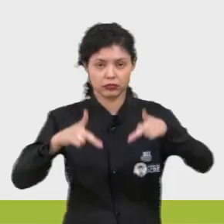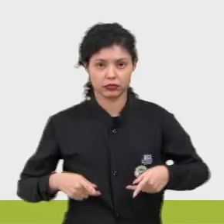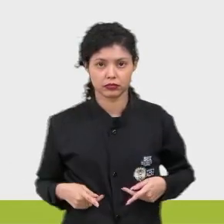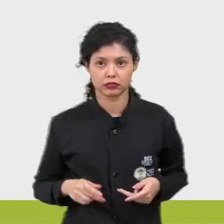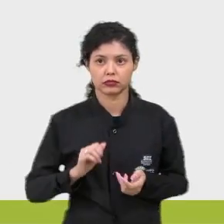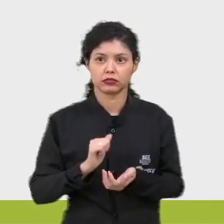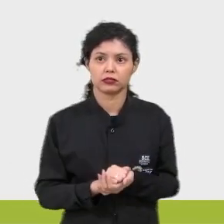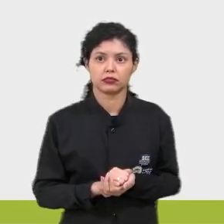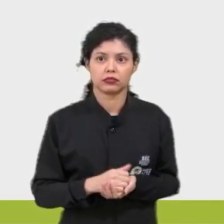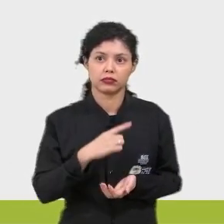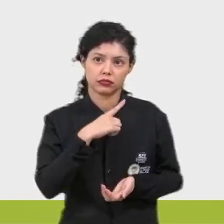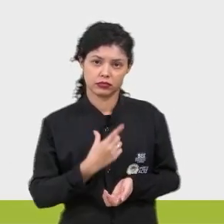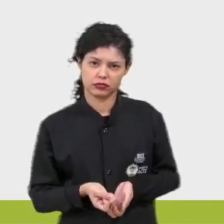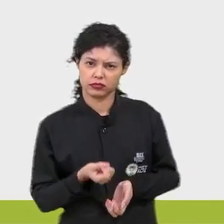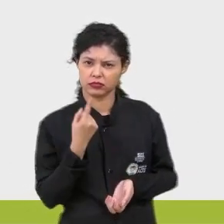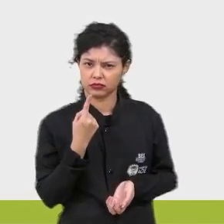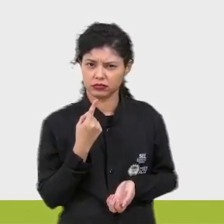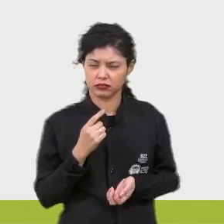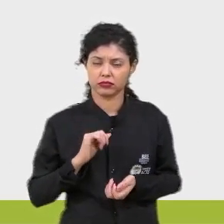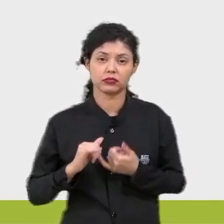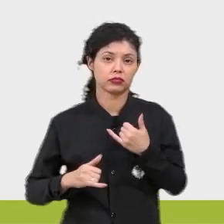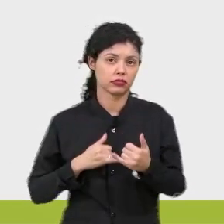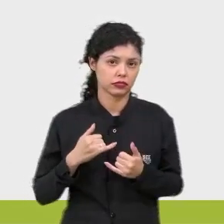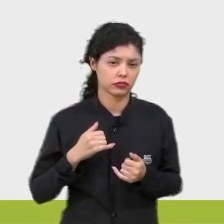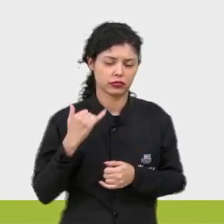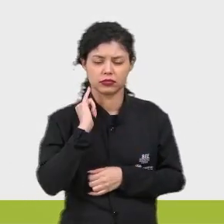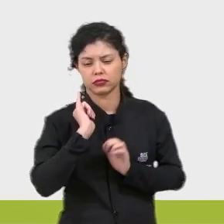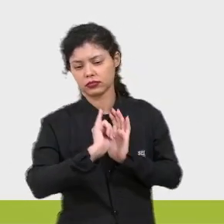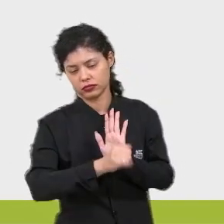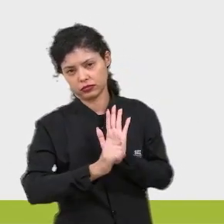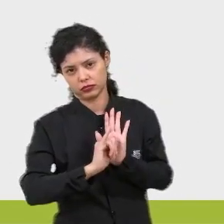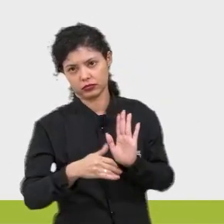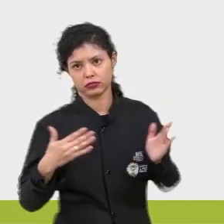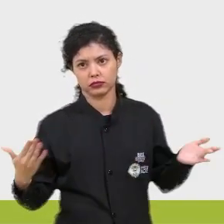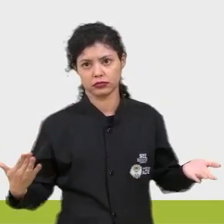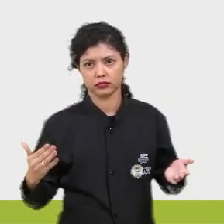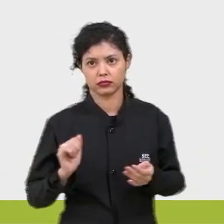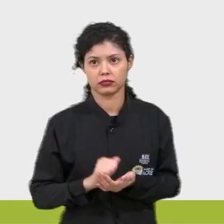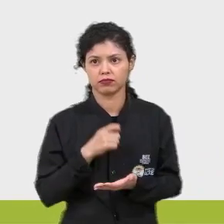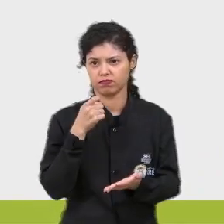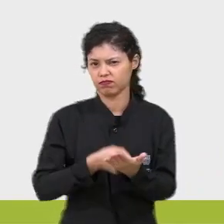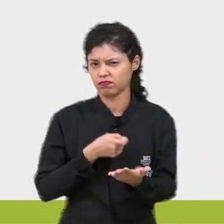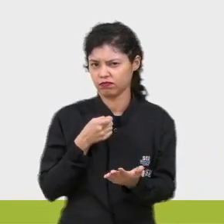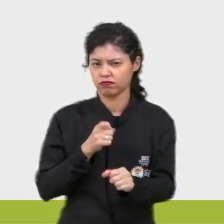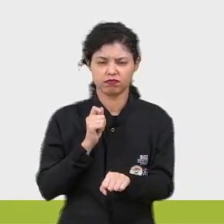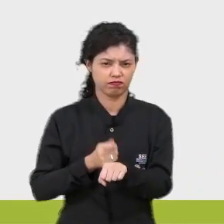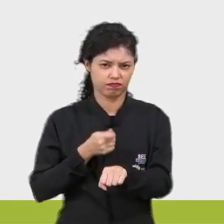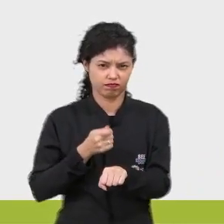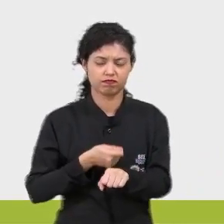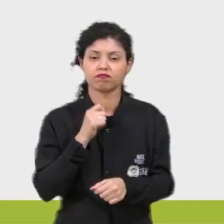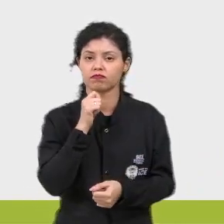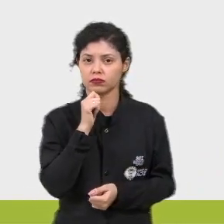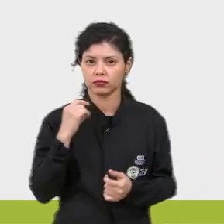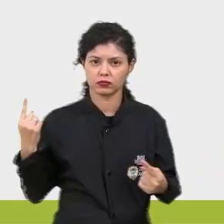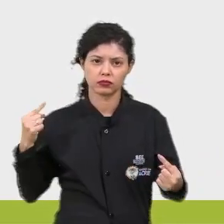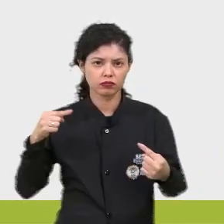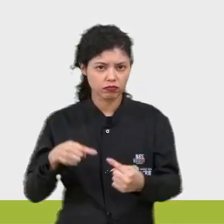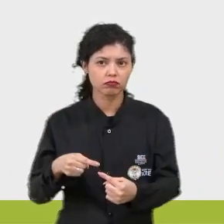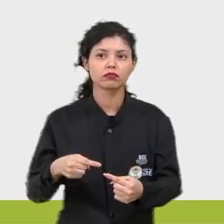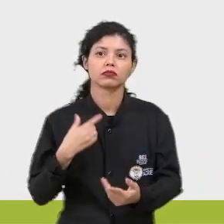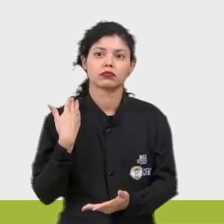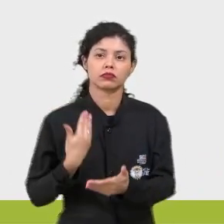um tom leve e divertido à narrativa deste duro confronto entre a